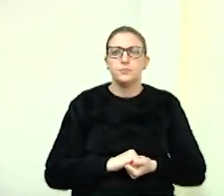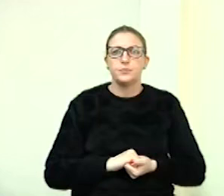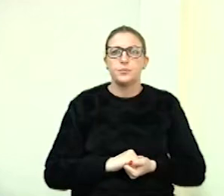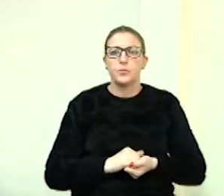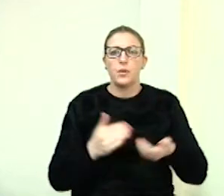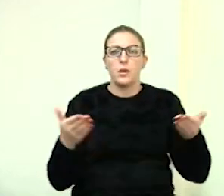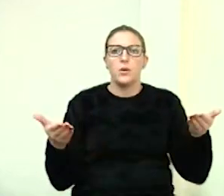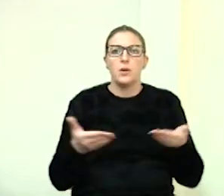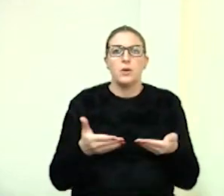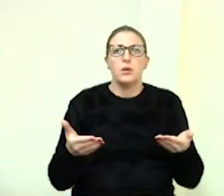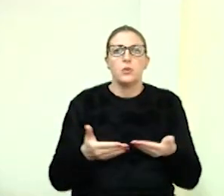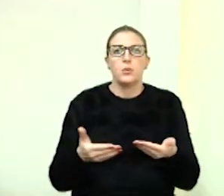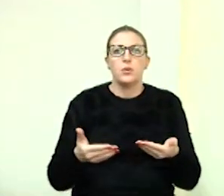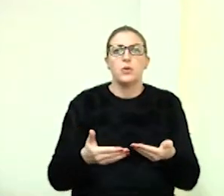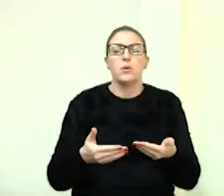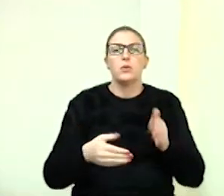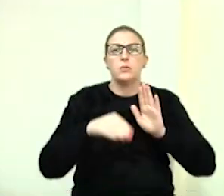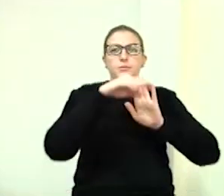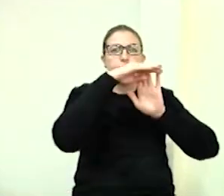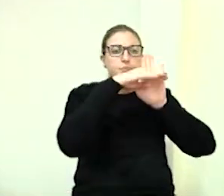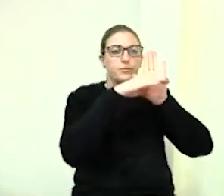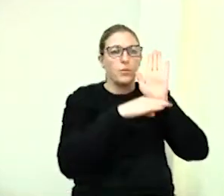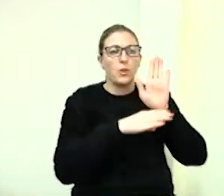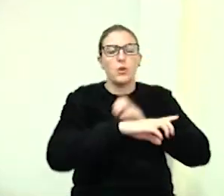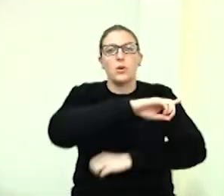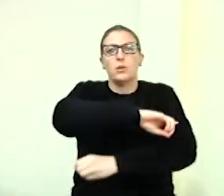Passaremos agora, então, para a ordem do dia.